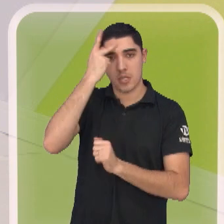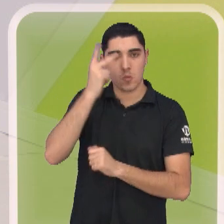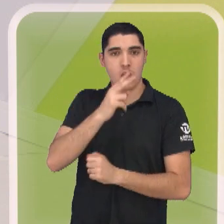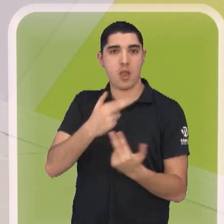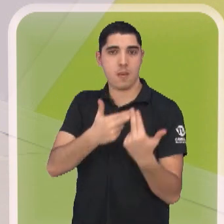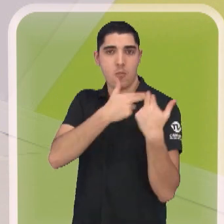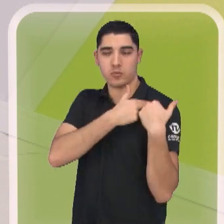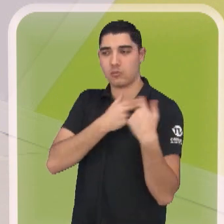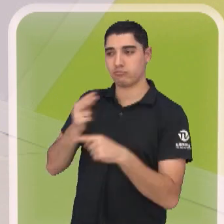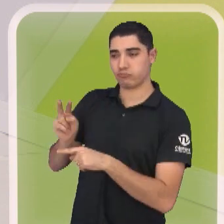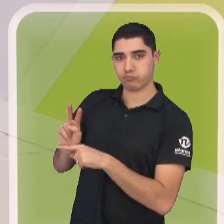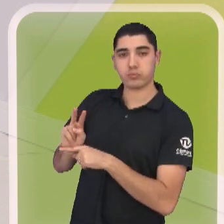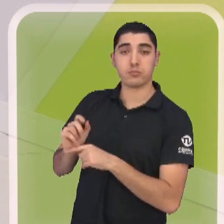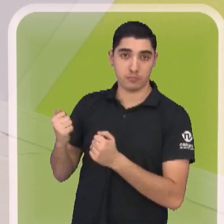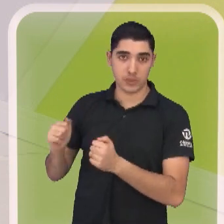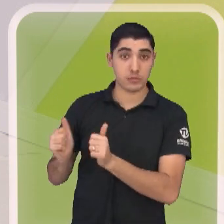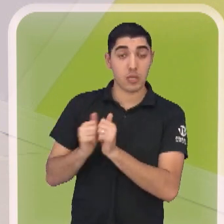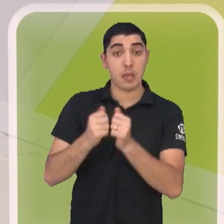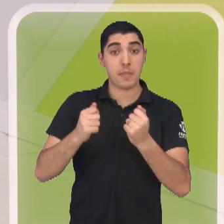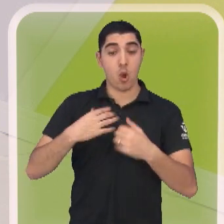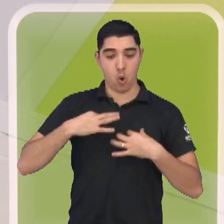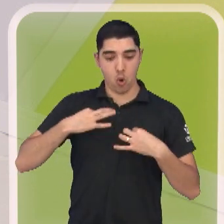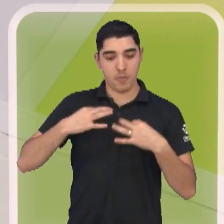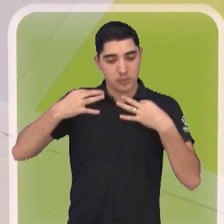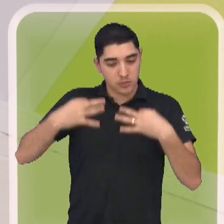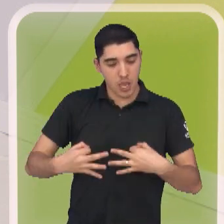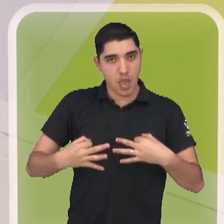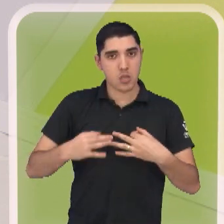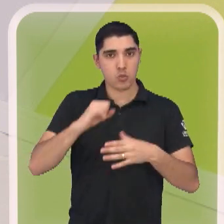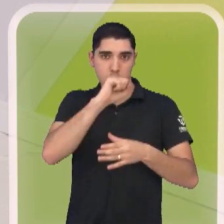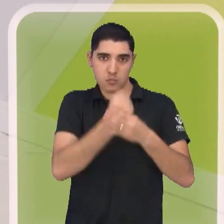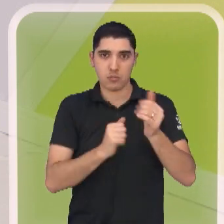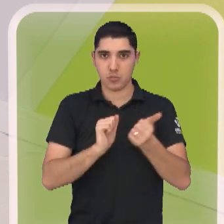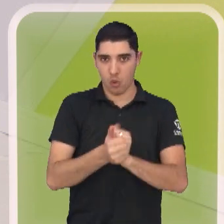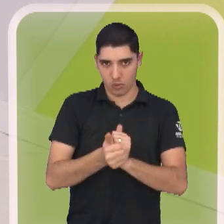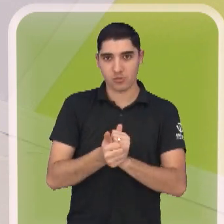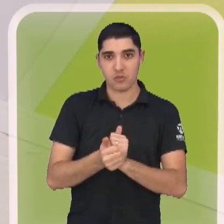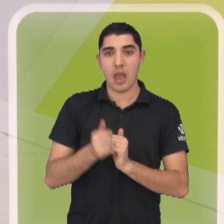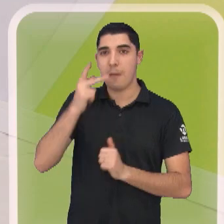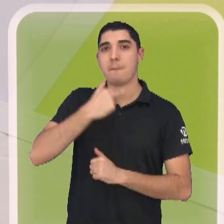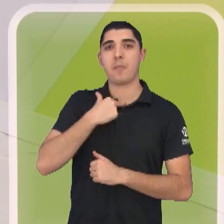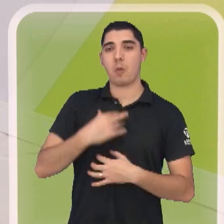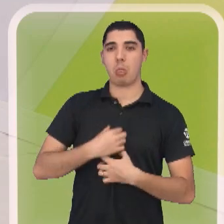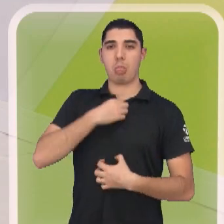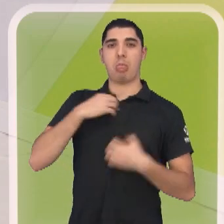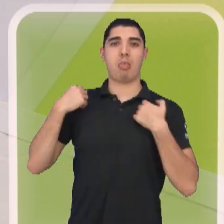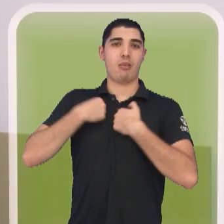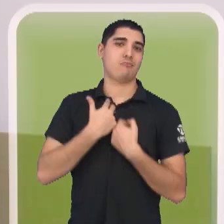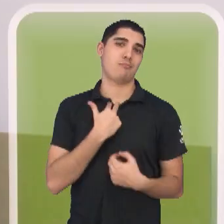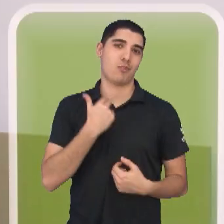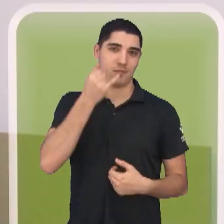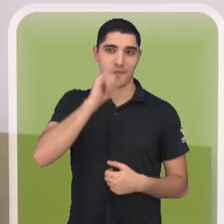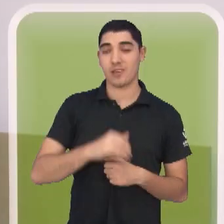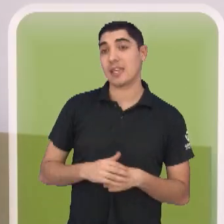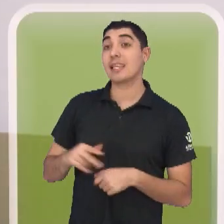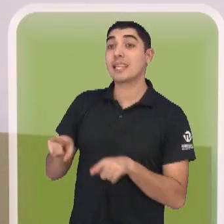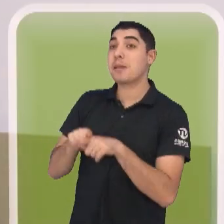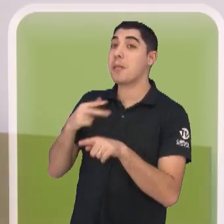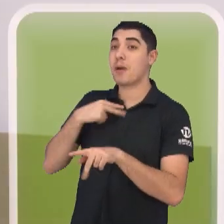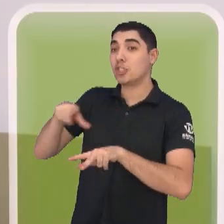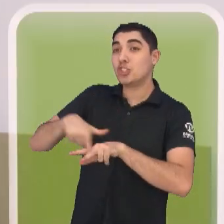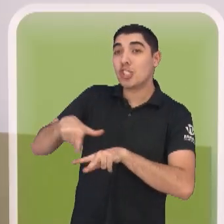obrigatório se apresentar com roupas apropriadas para a prática esportes vai chegar lá de terno e gravata chinelo e